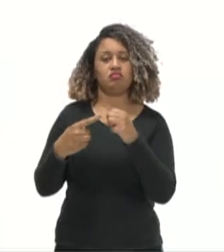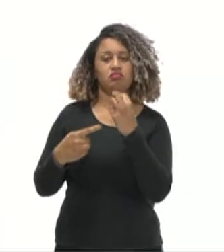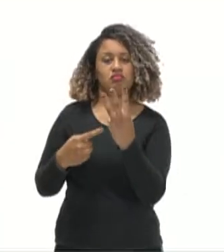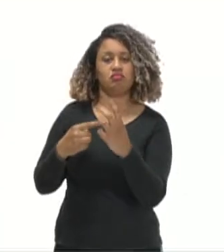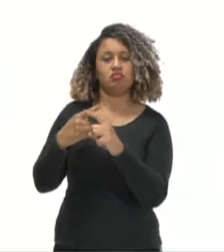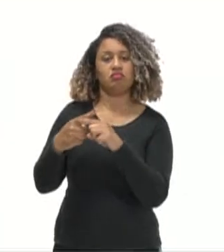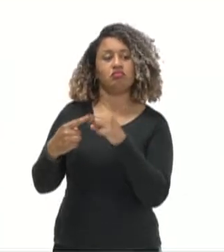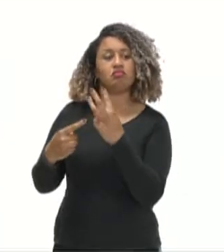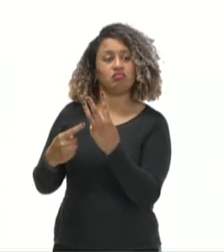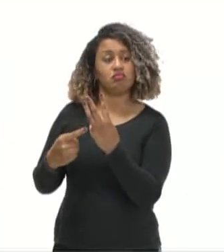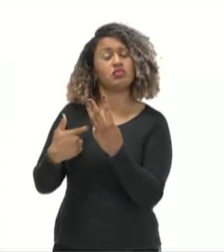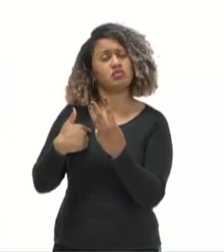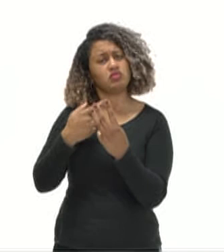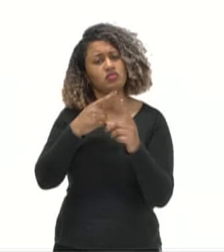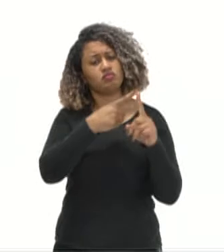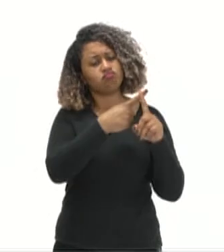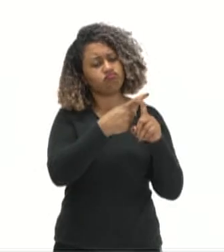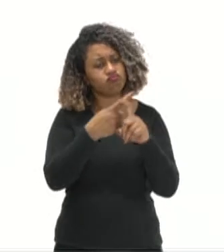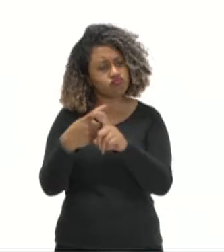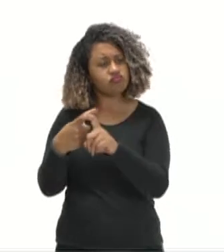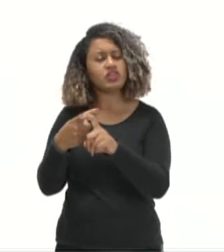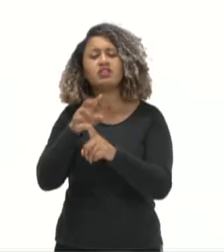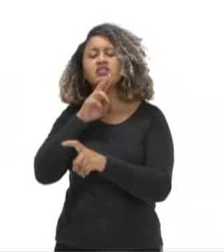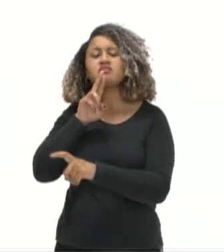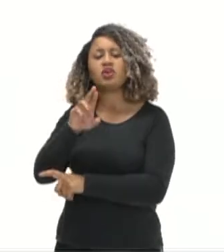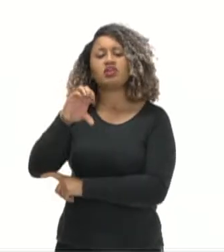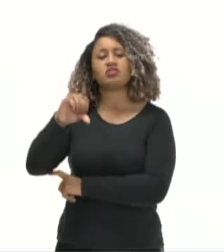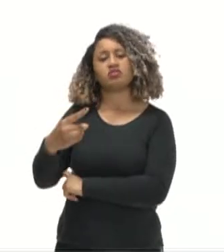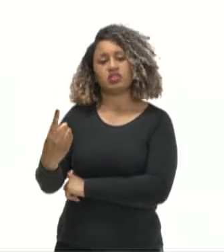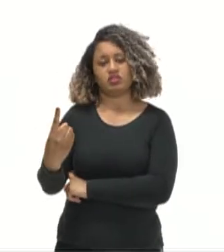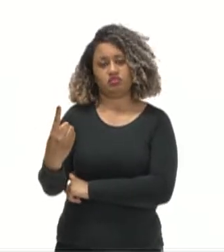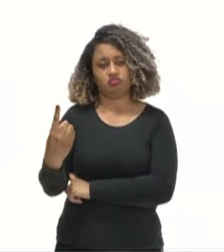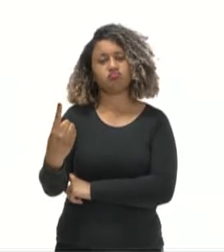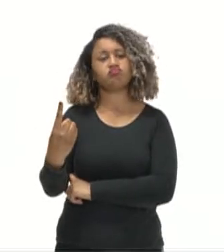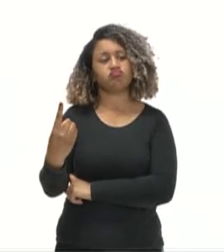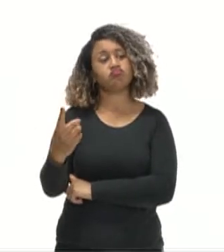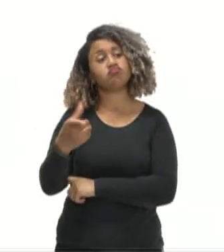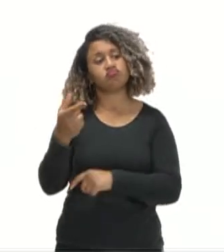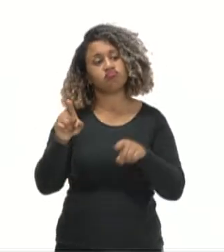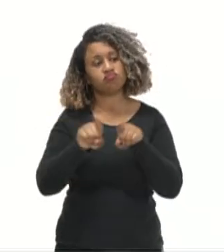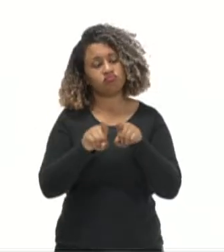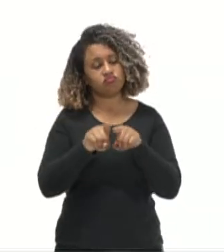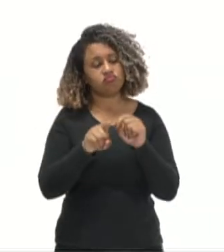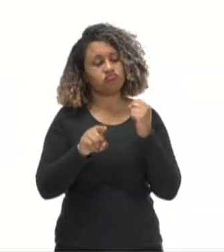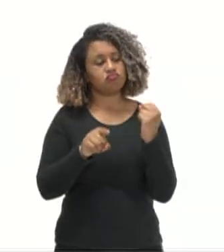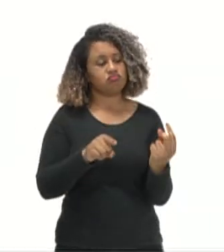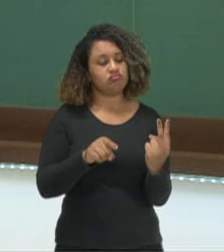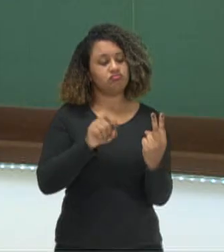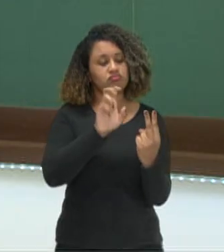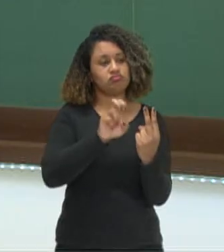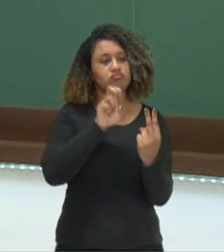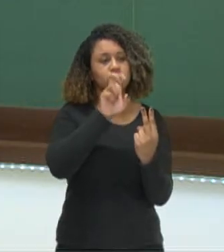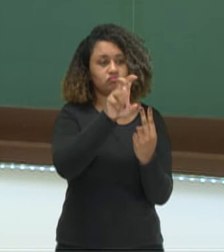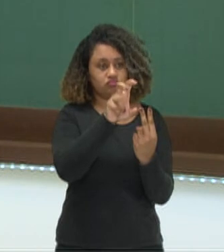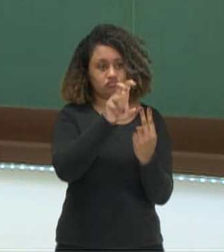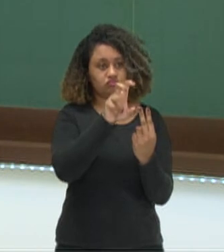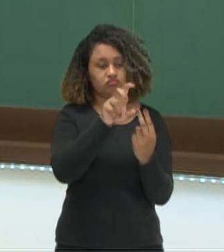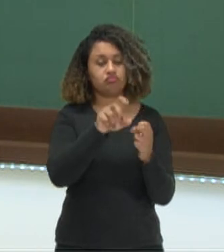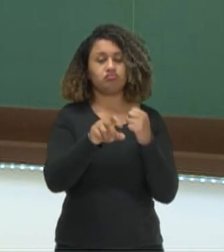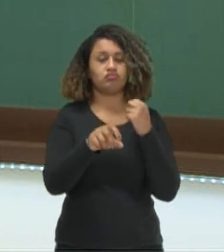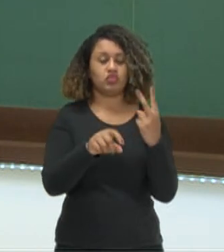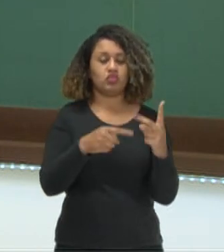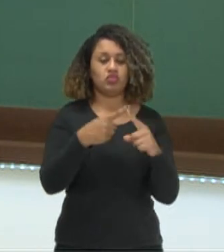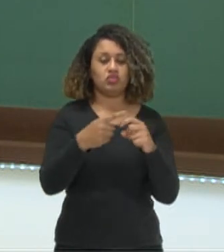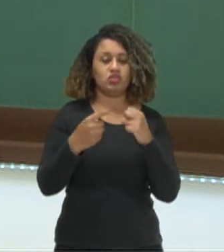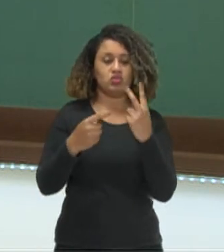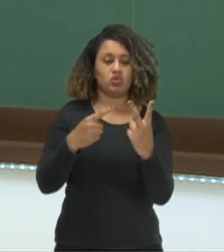3, que se você fizer a multiplicação, você chega em 91. E é claro, 2 elevado à quinta potência. Ele é